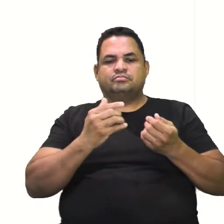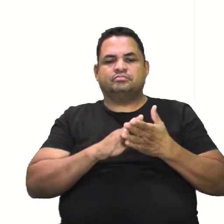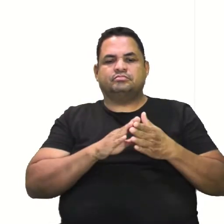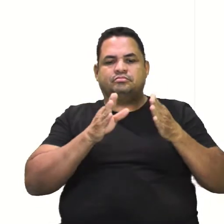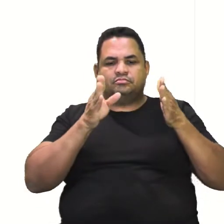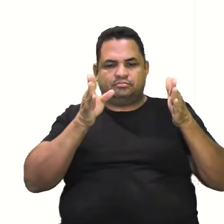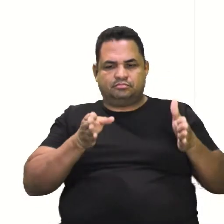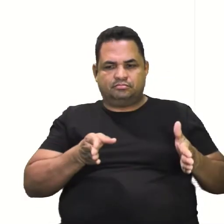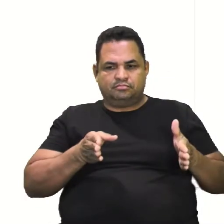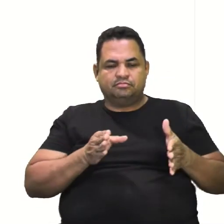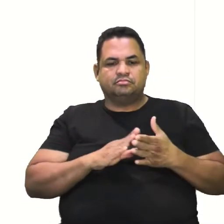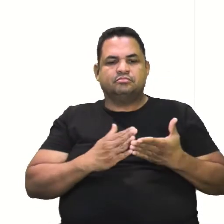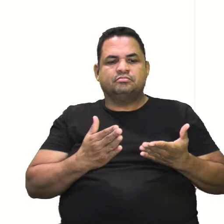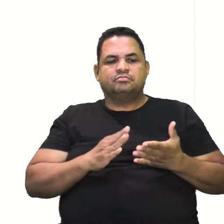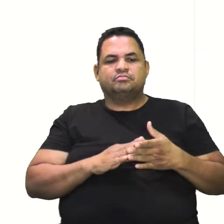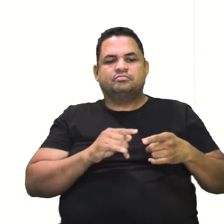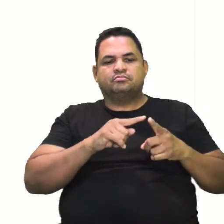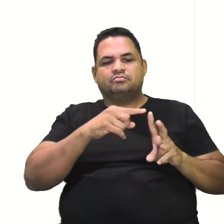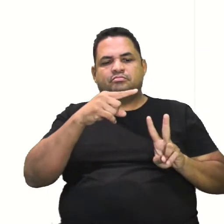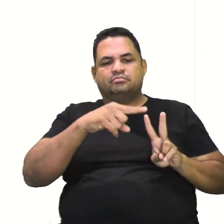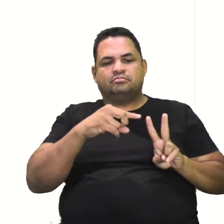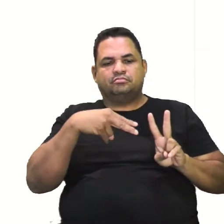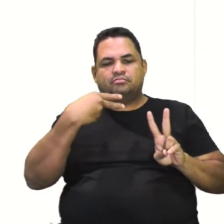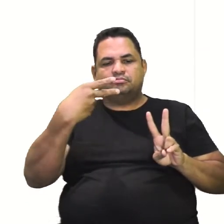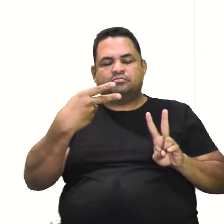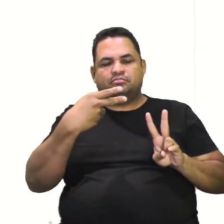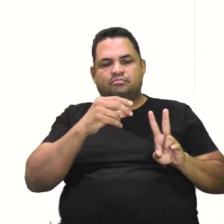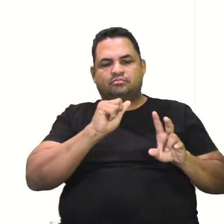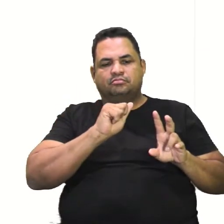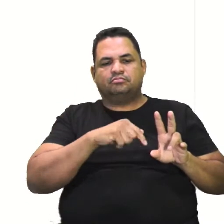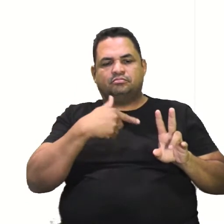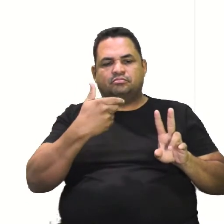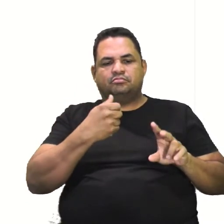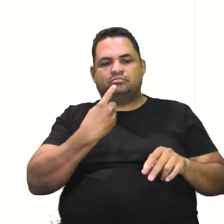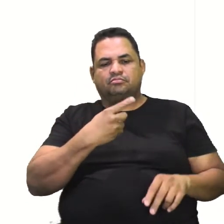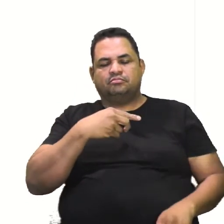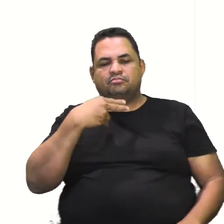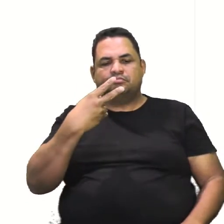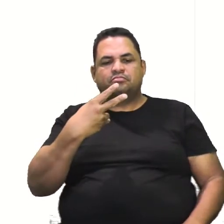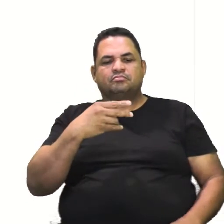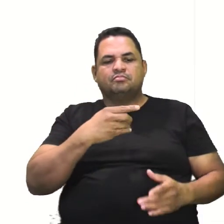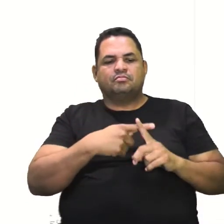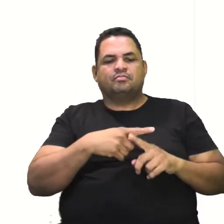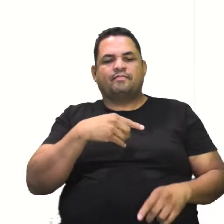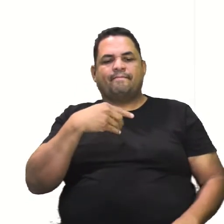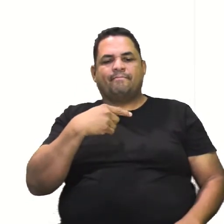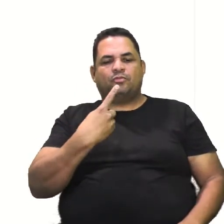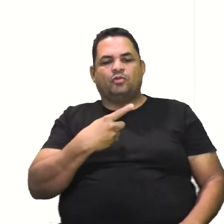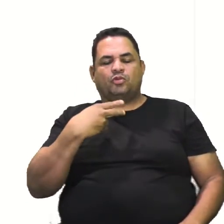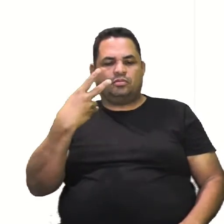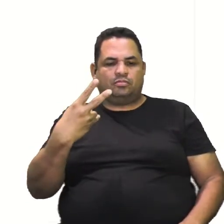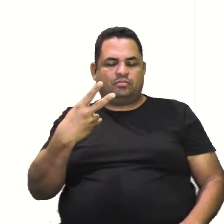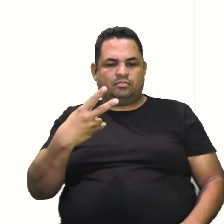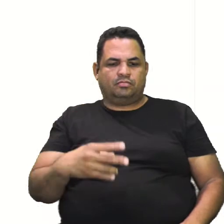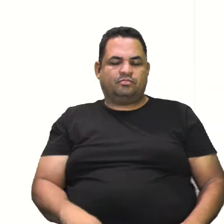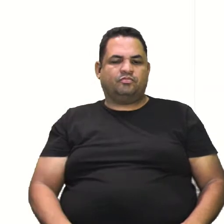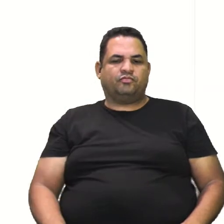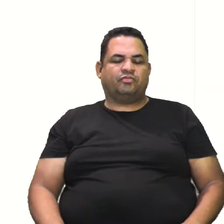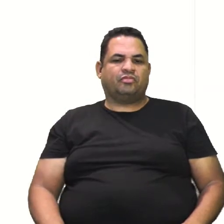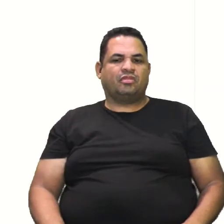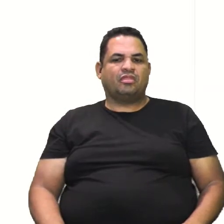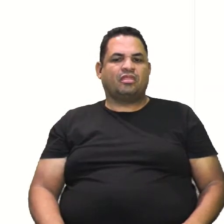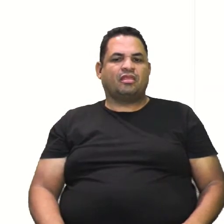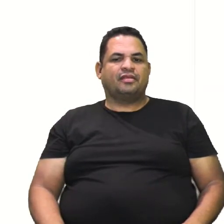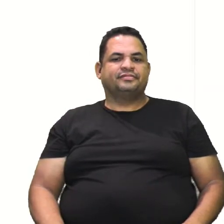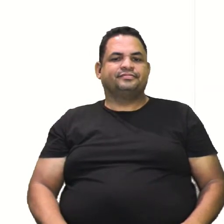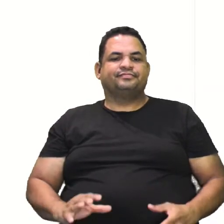no módulo. Sobre a raiz quadrada de A ao quadrado. 1 ao quadrado. Mais B ao quadrado. 1 ao quadrado.